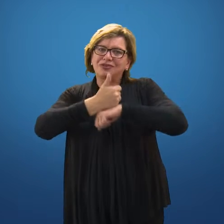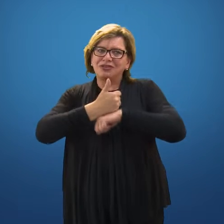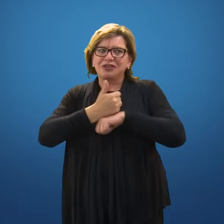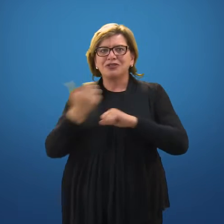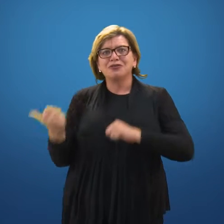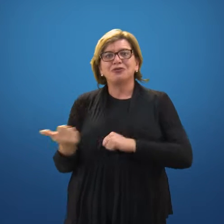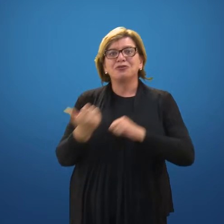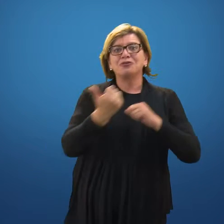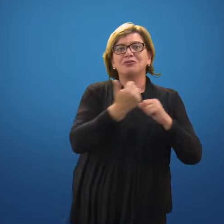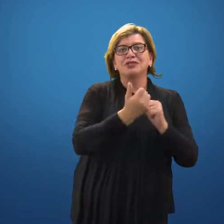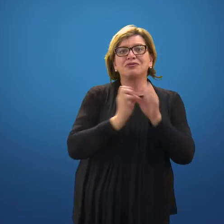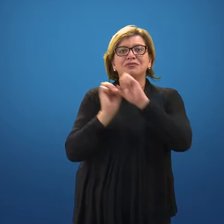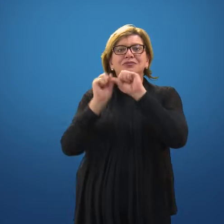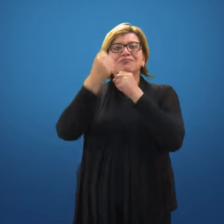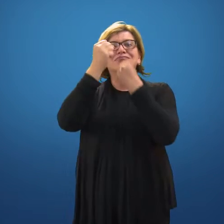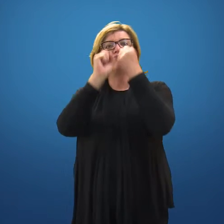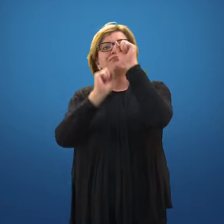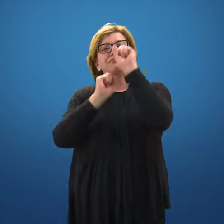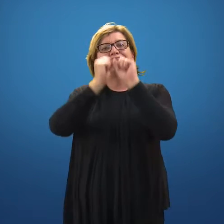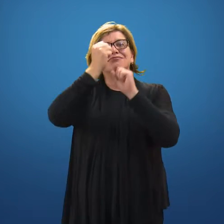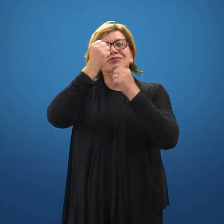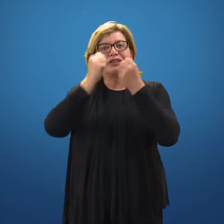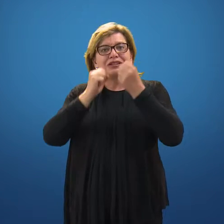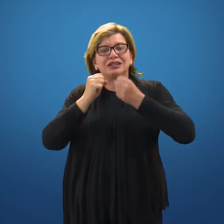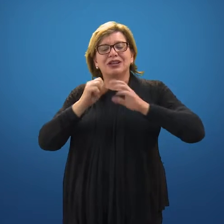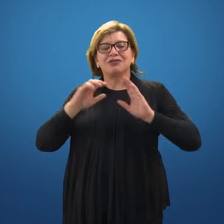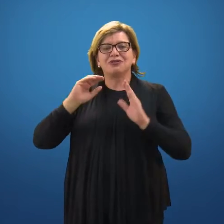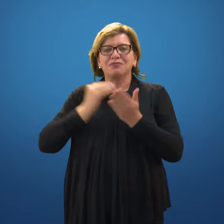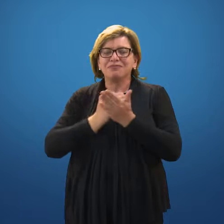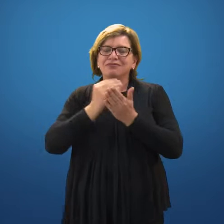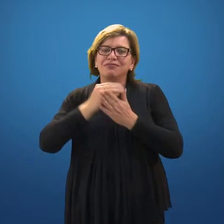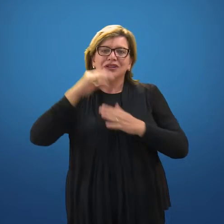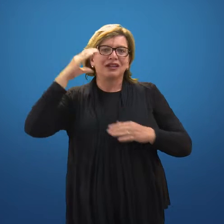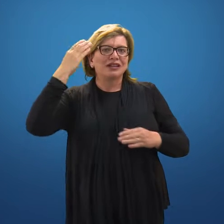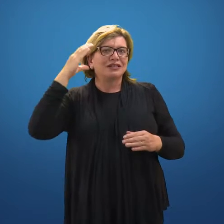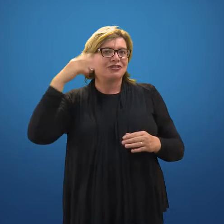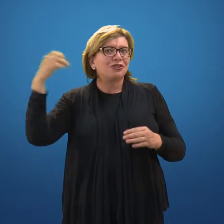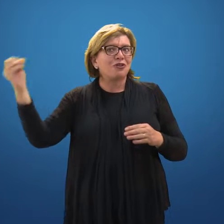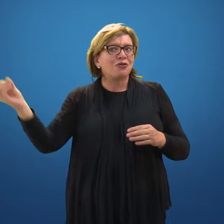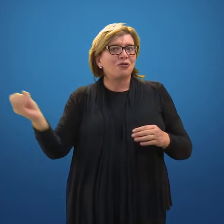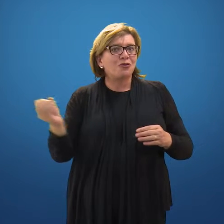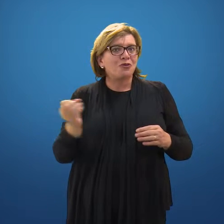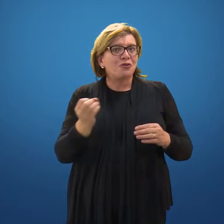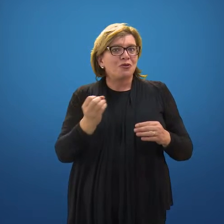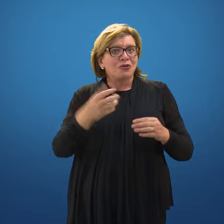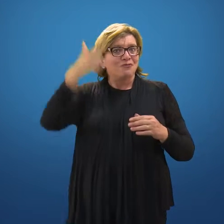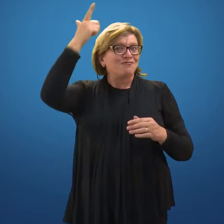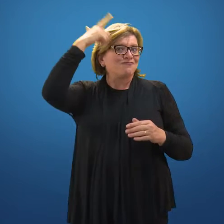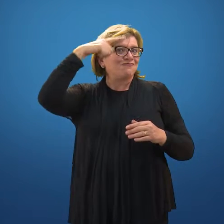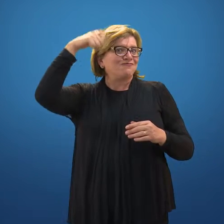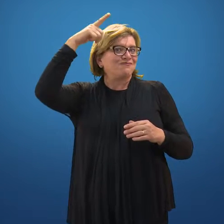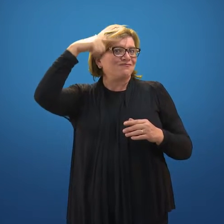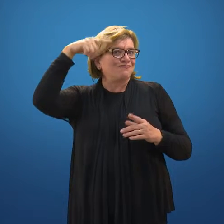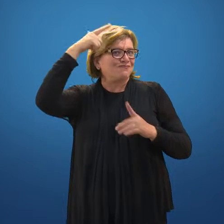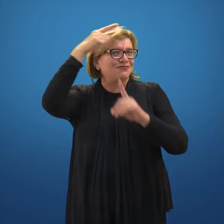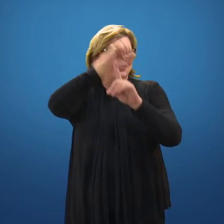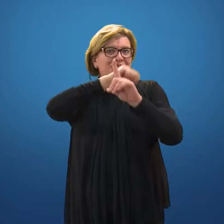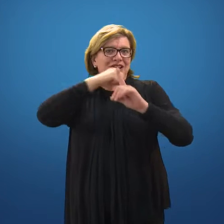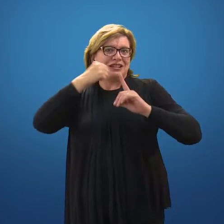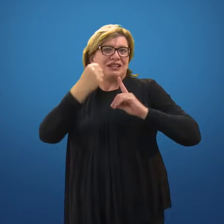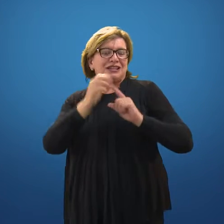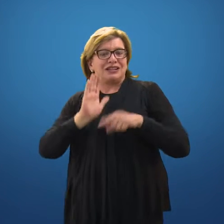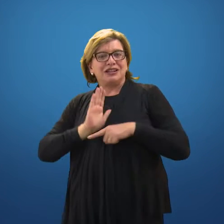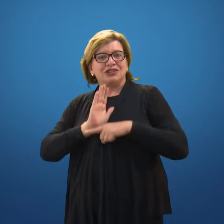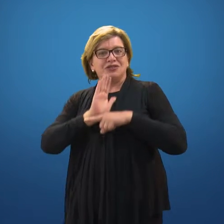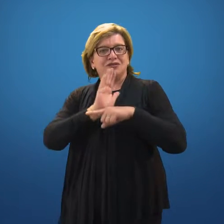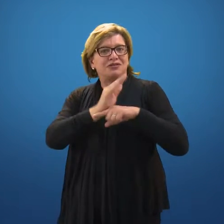industriais, compondo assim os cientistas e os industriais a nova classe dirigente da sociedade, contribuindo assim